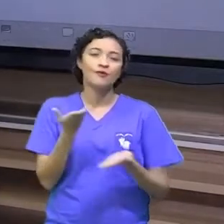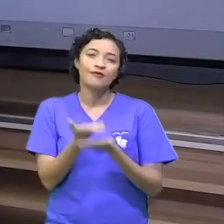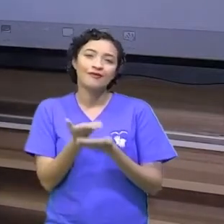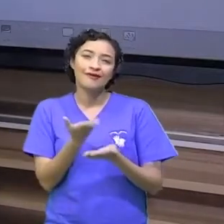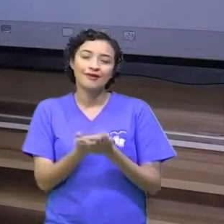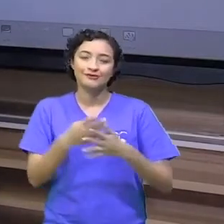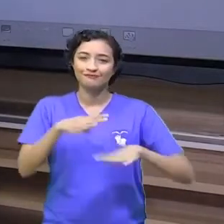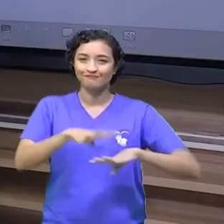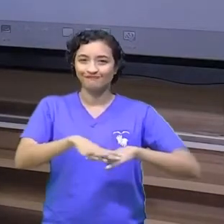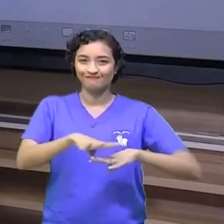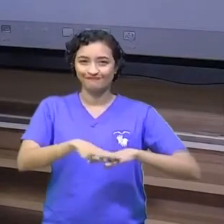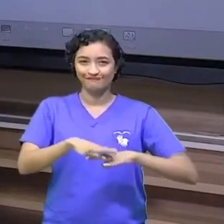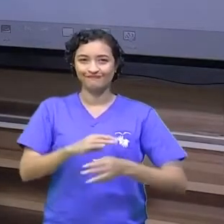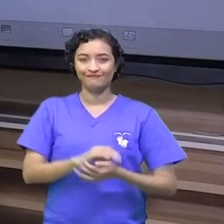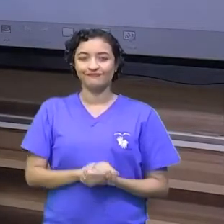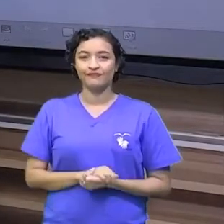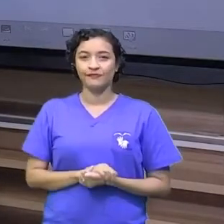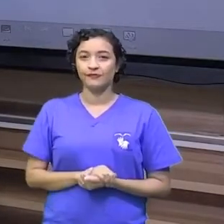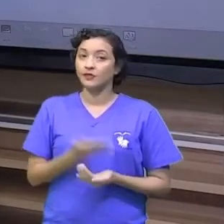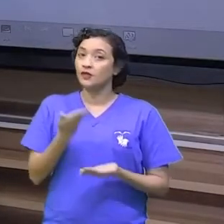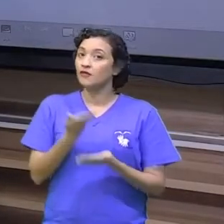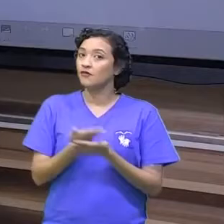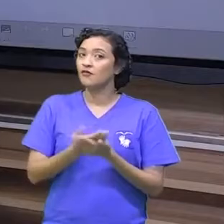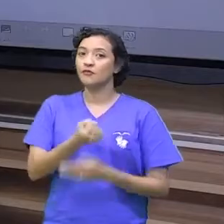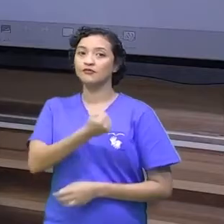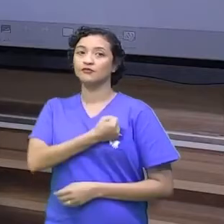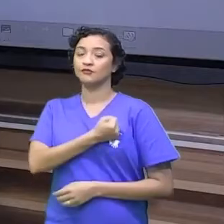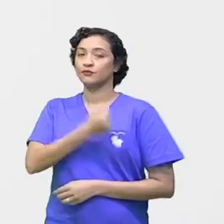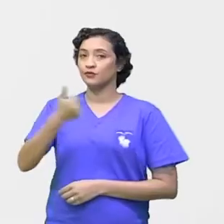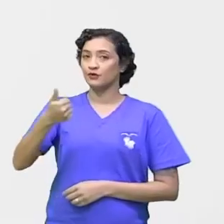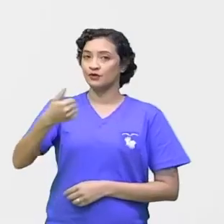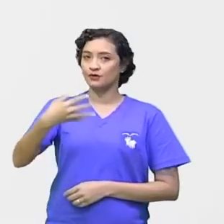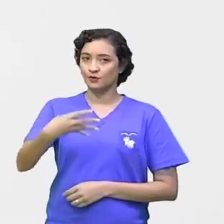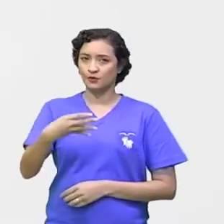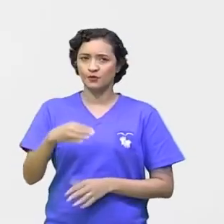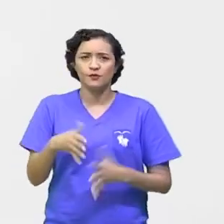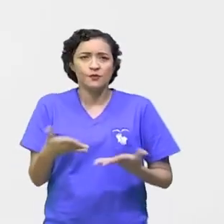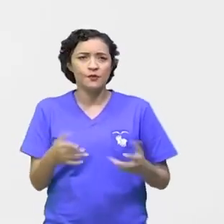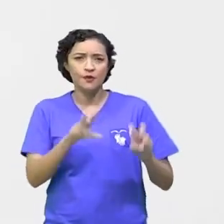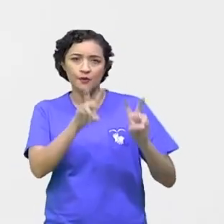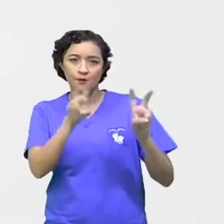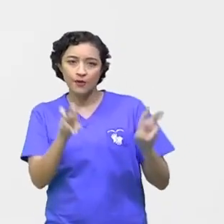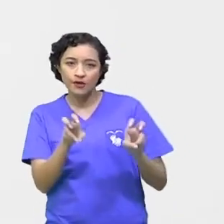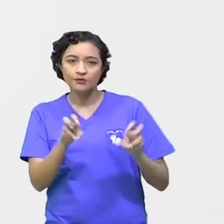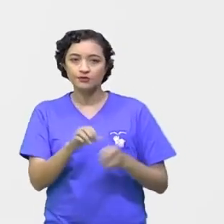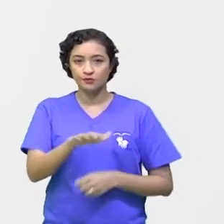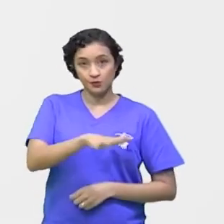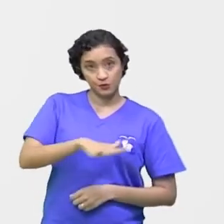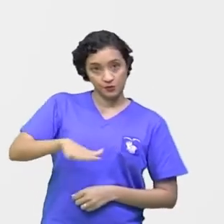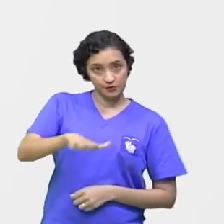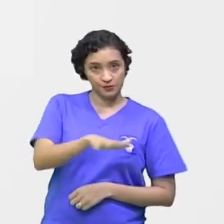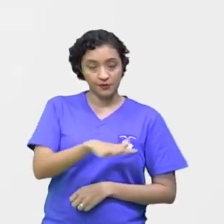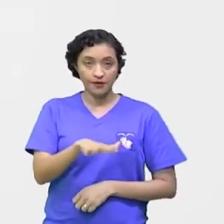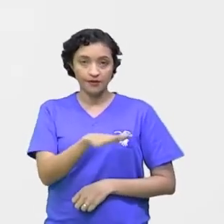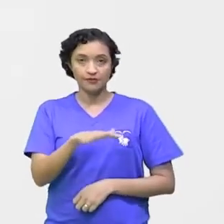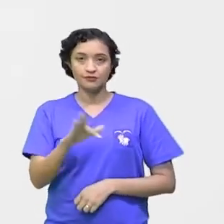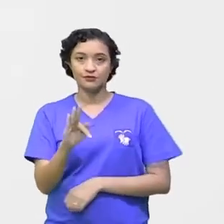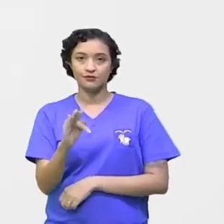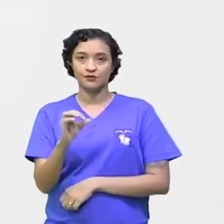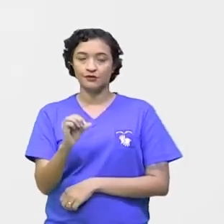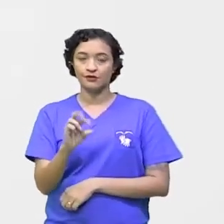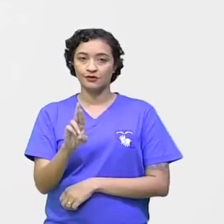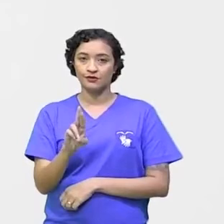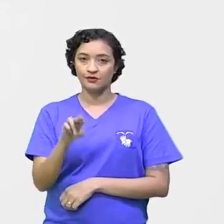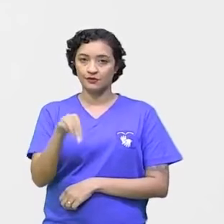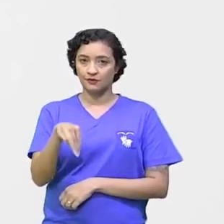uma aula de matemática. É a aula número 14. Qual é o nosso eixo? Espaço e forma.